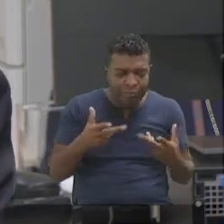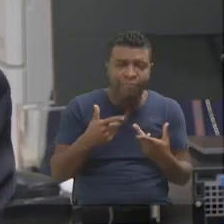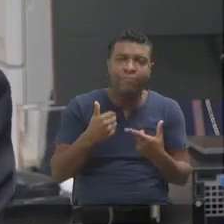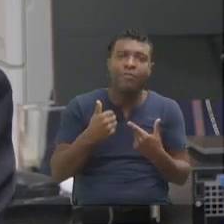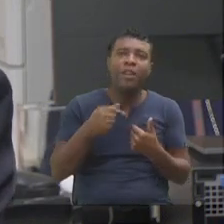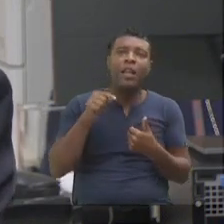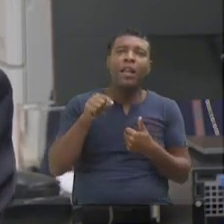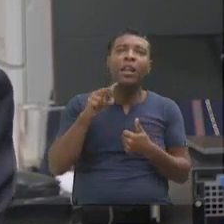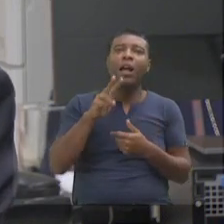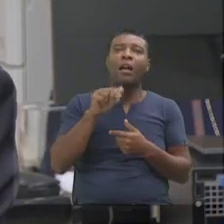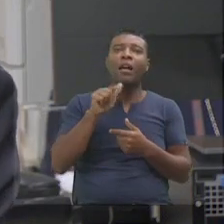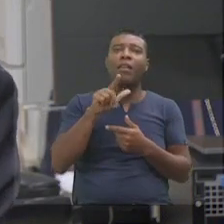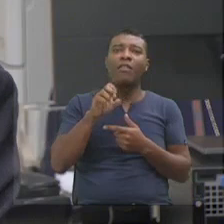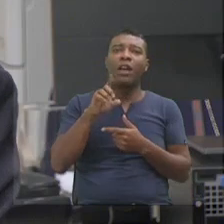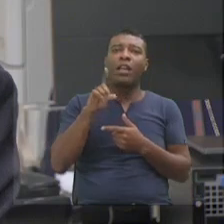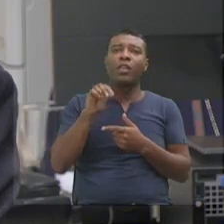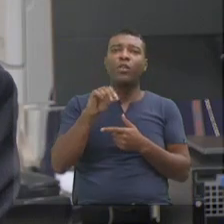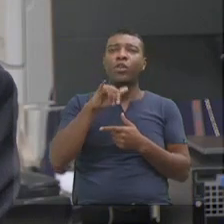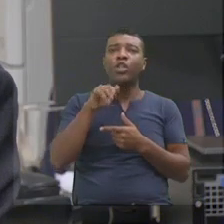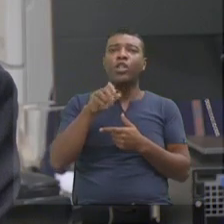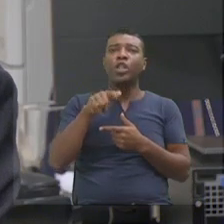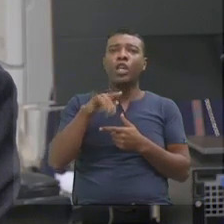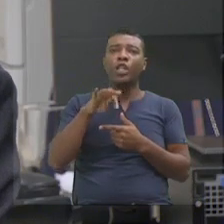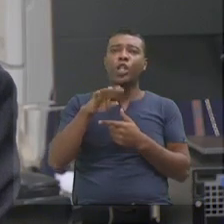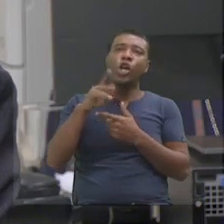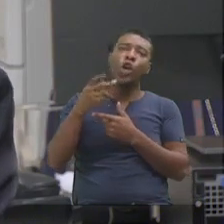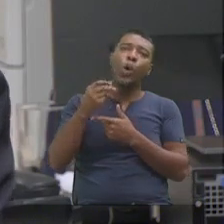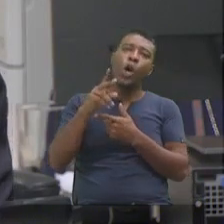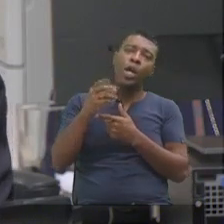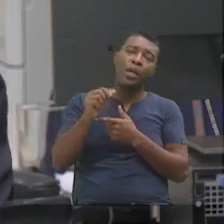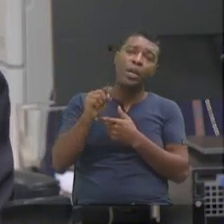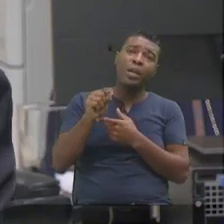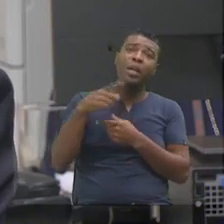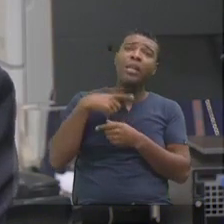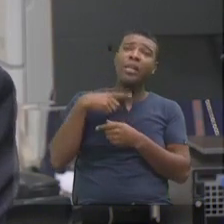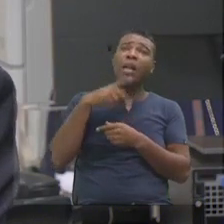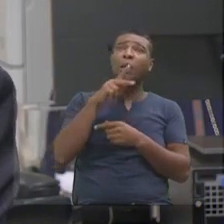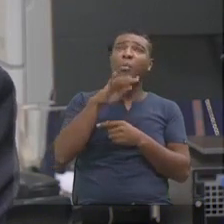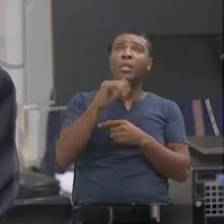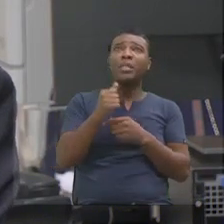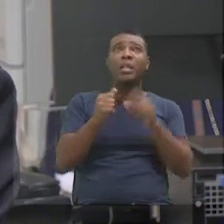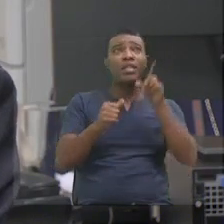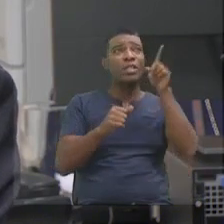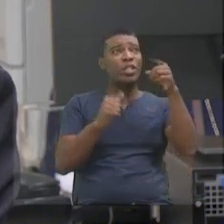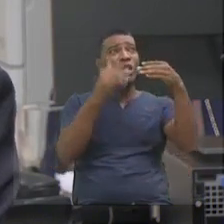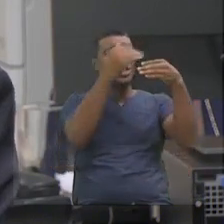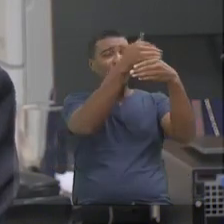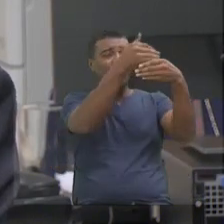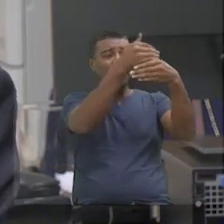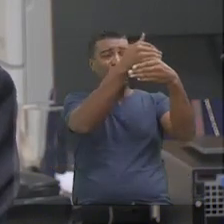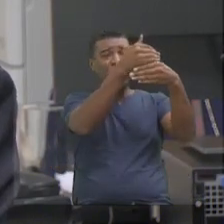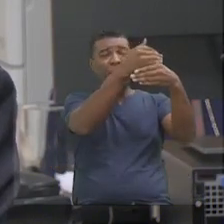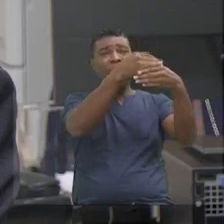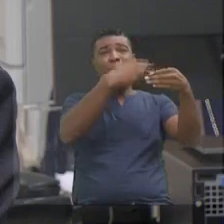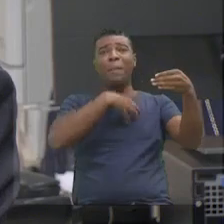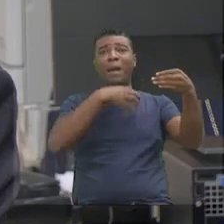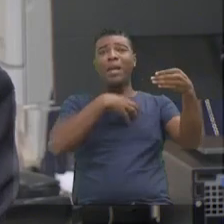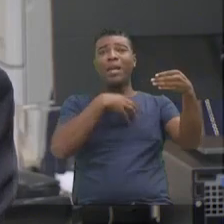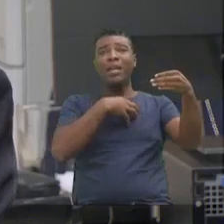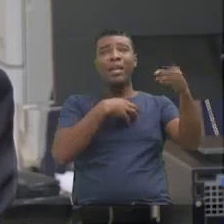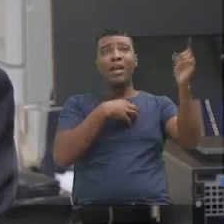hospital mas nós temos pacientes que sai da divisa com a Bahia andando 200 km em